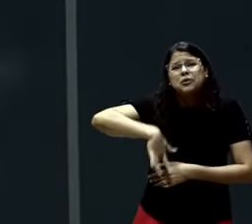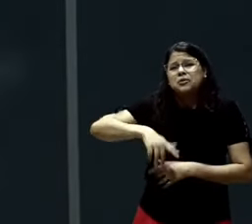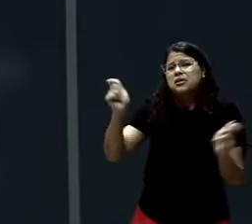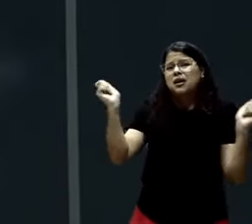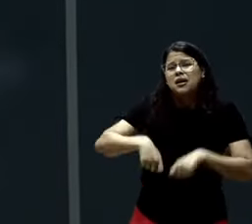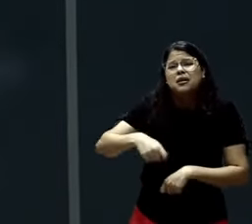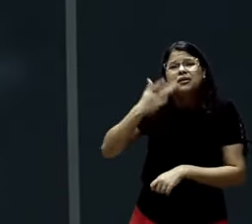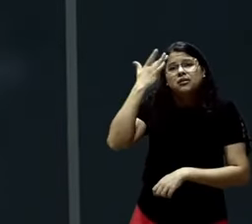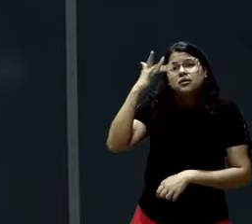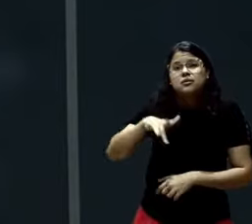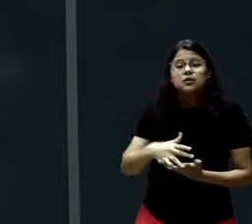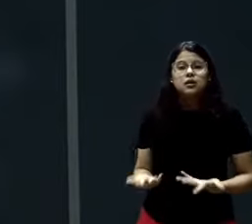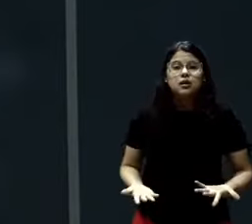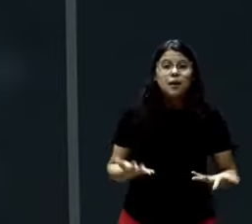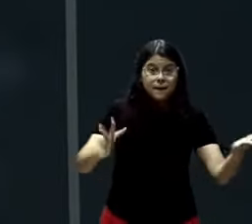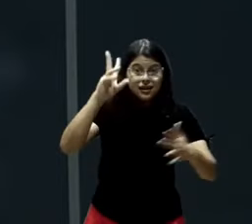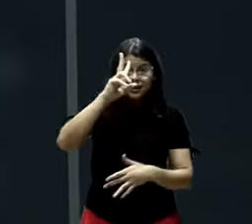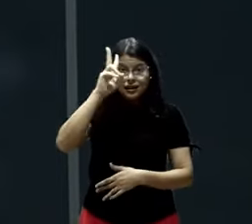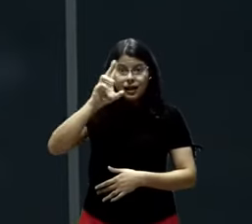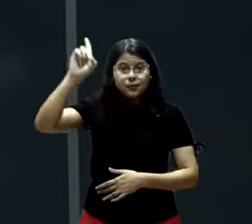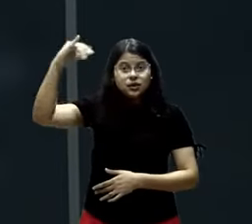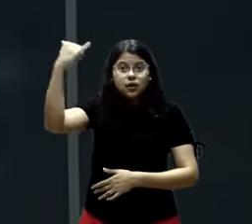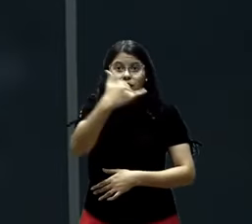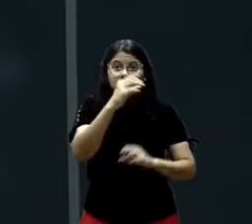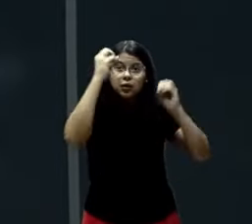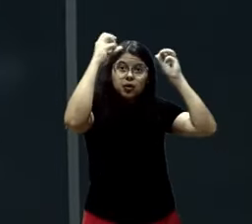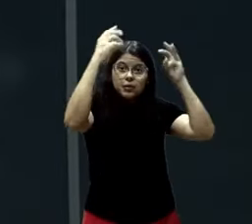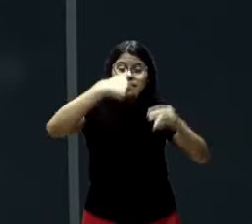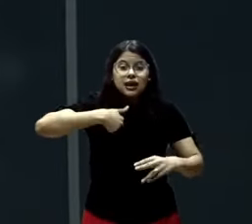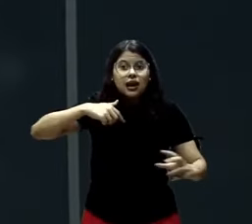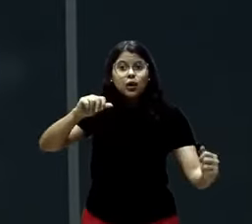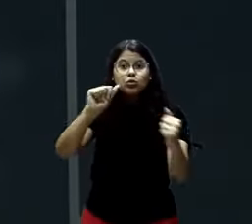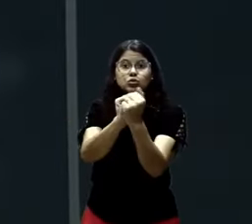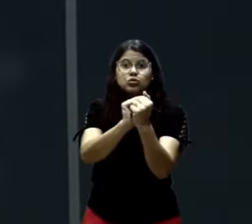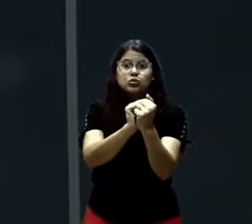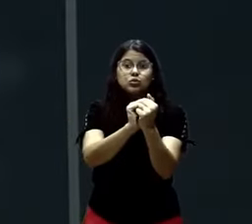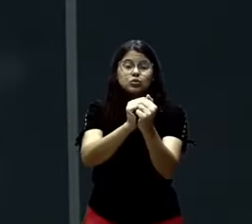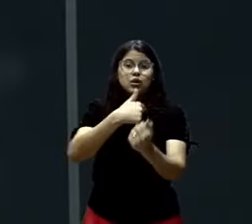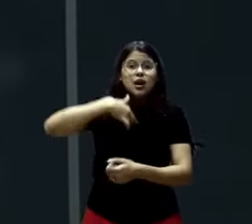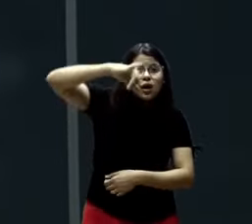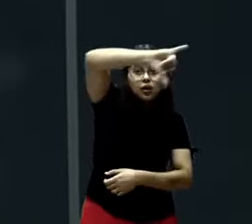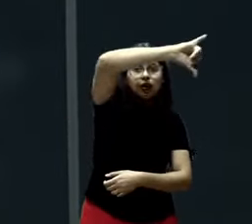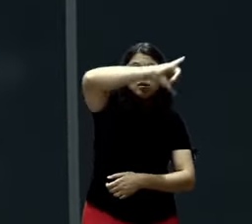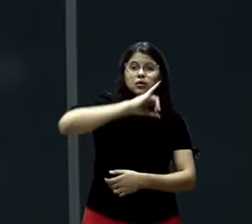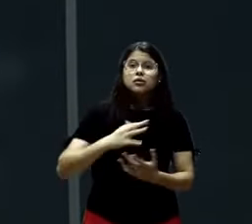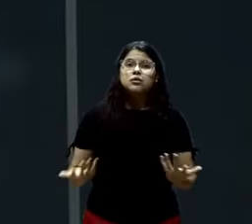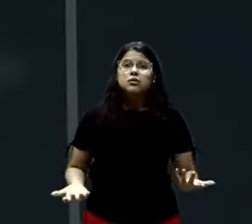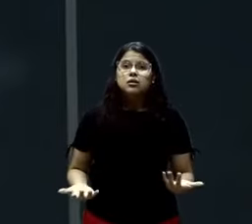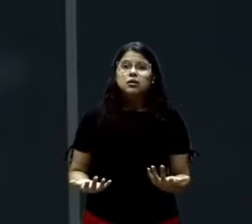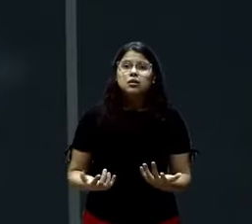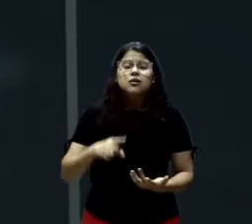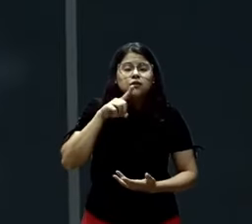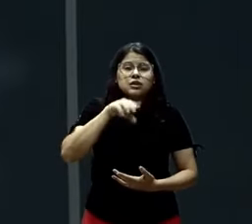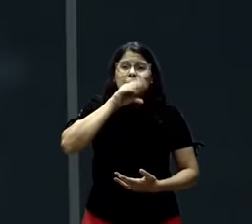Moisés: ei, eu vou te encher. Você não sabe falar, eu vou colocar o teu irmão Arão do seu